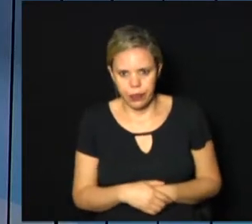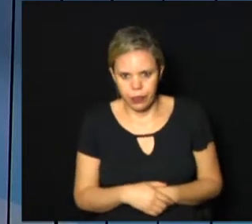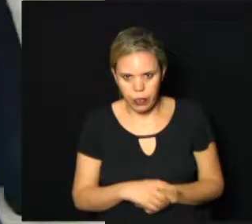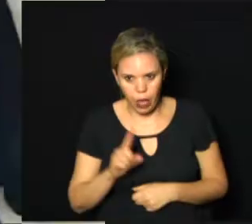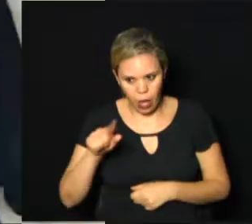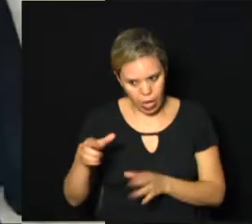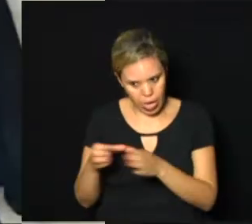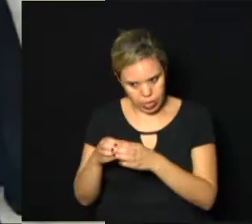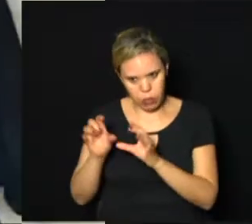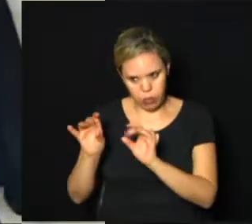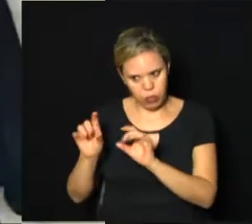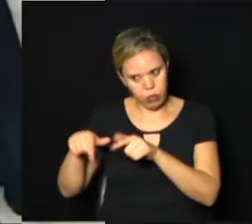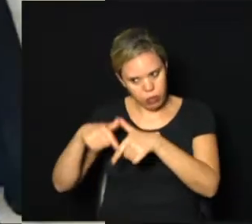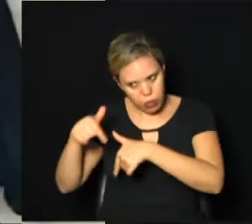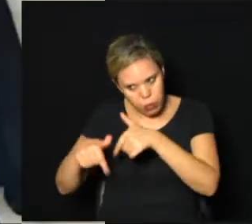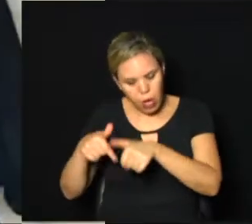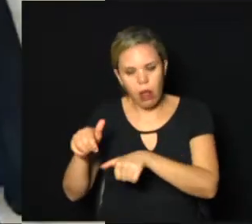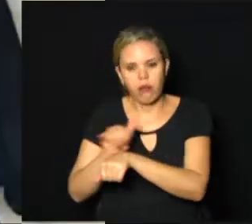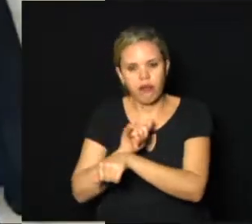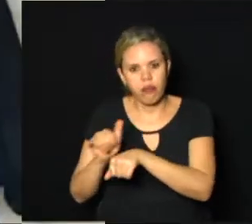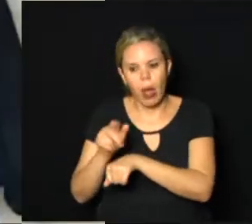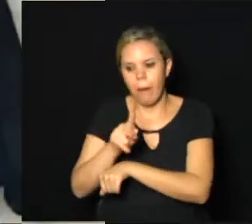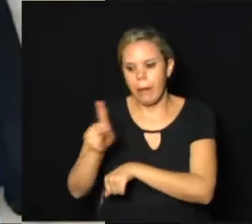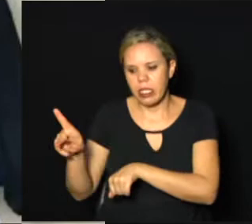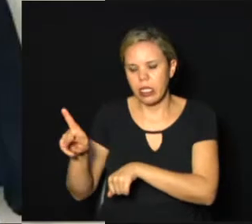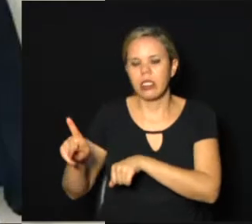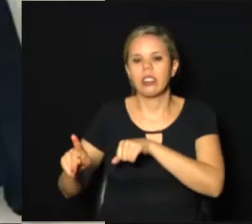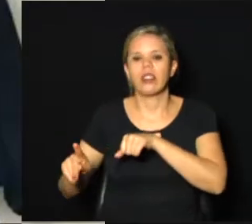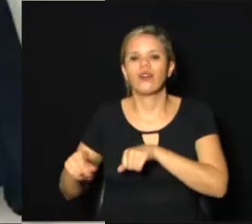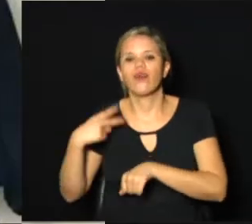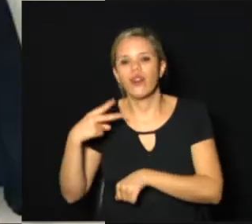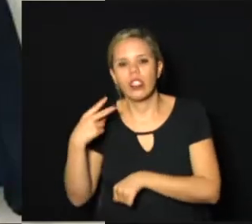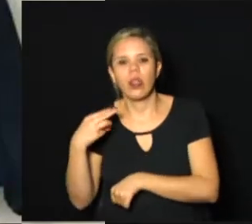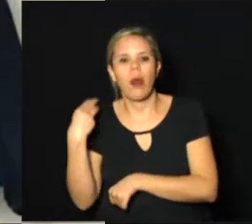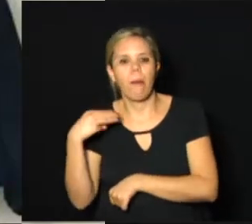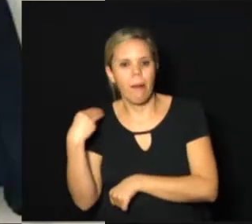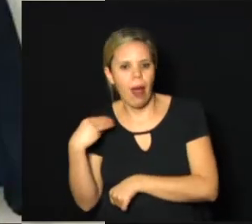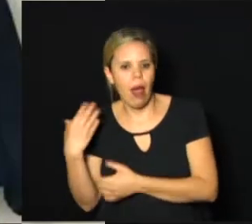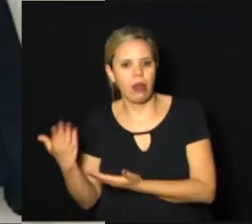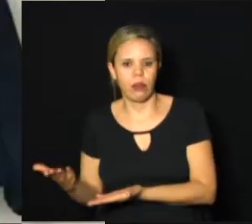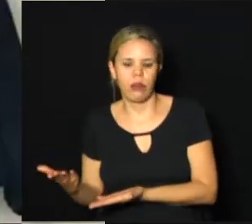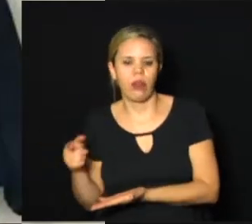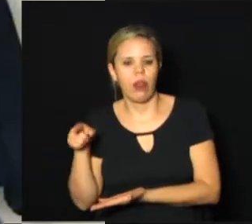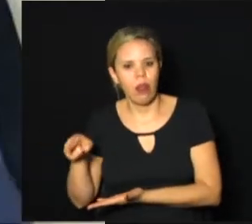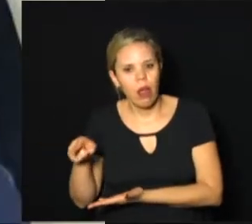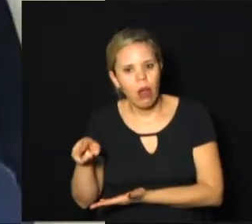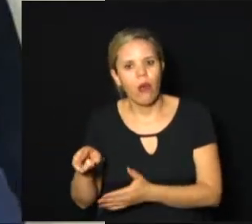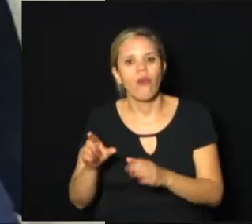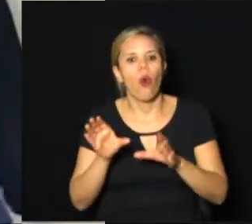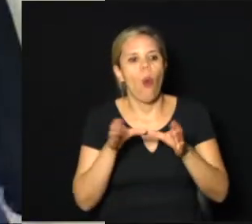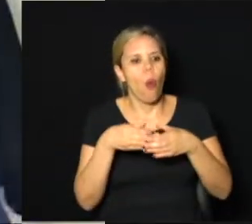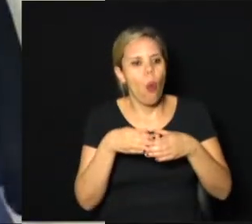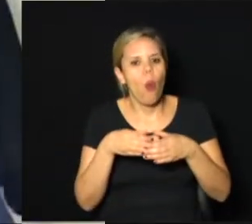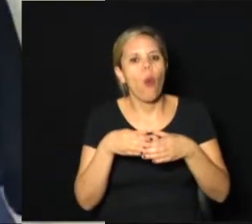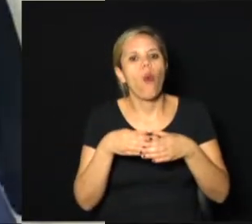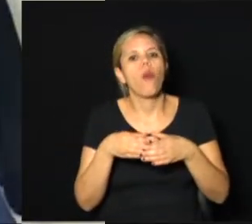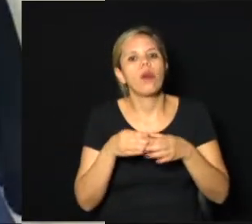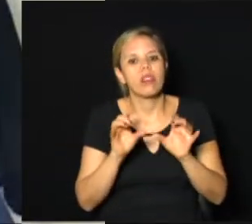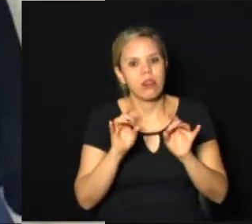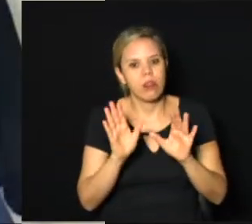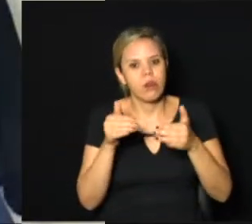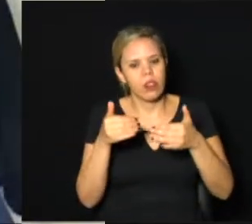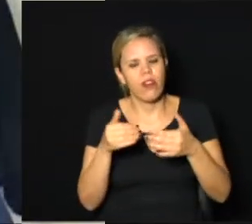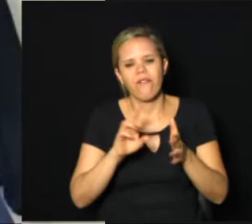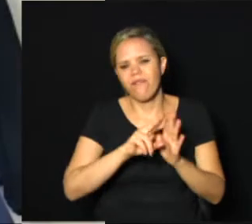Essa comissão, ela presidida pelo presidente da Câmara, o vereador Marcos Bernardelli, ela foi uma comissão que ela produziu